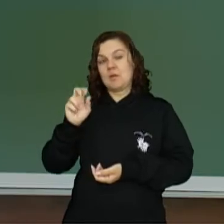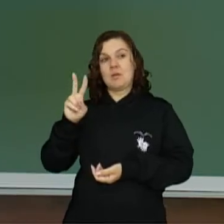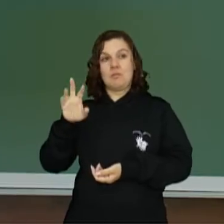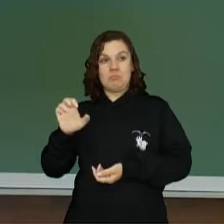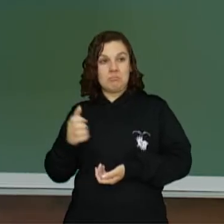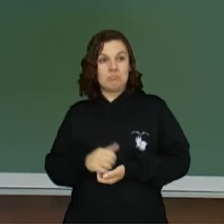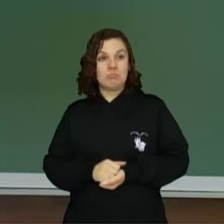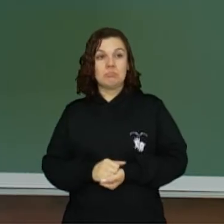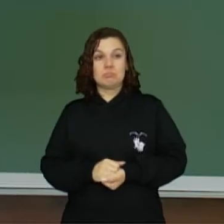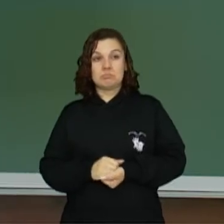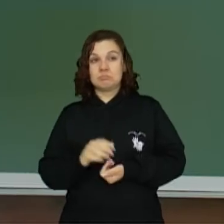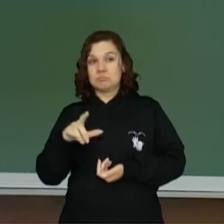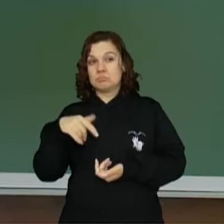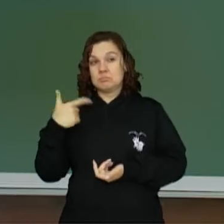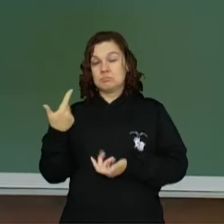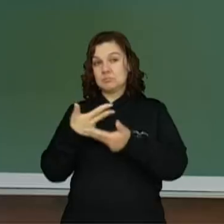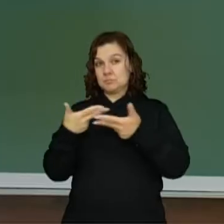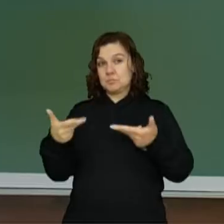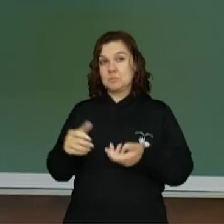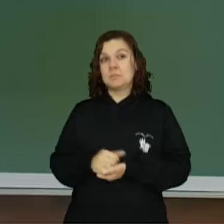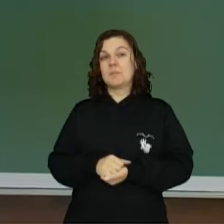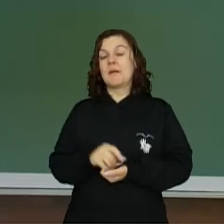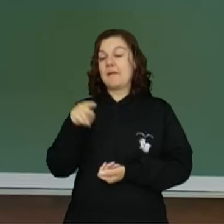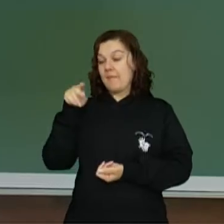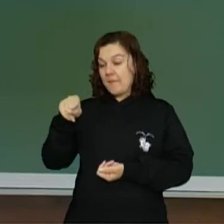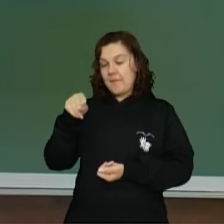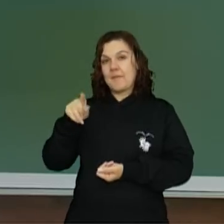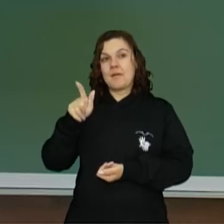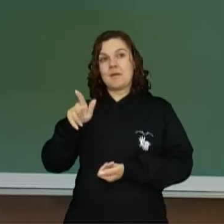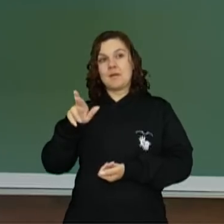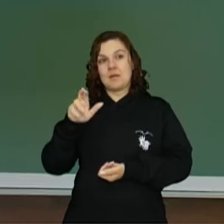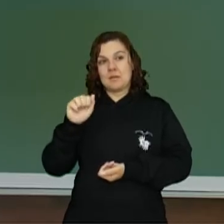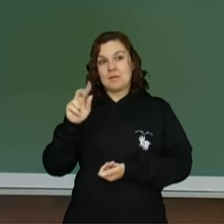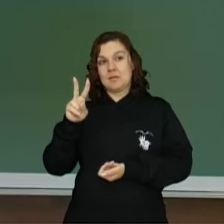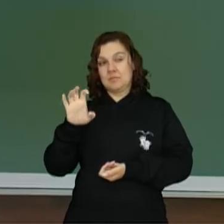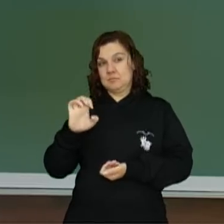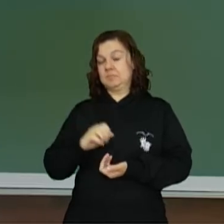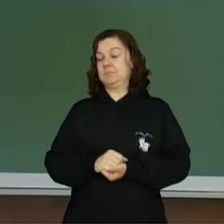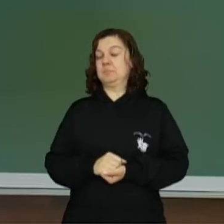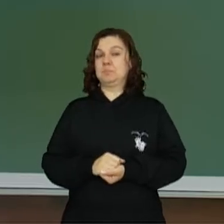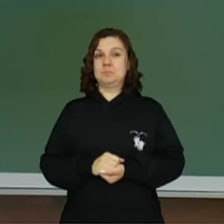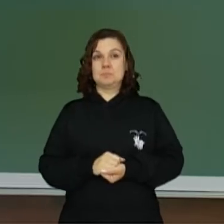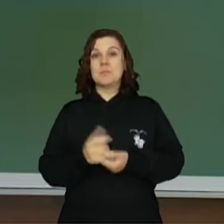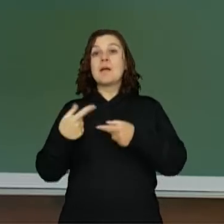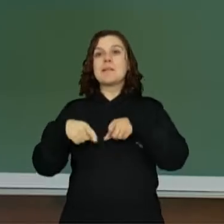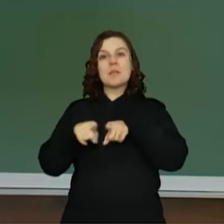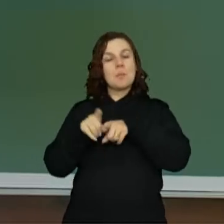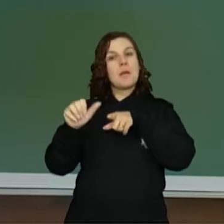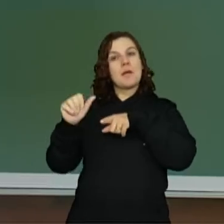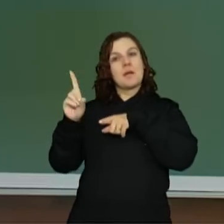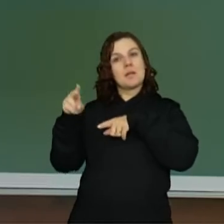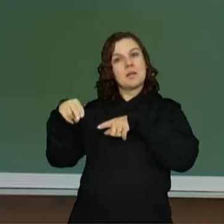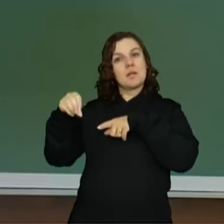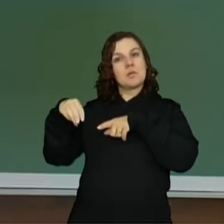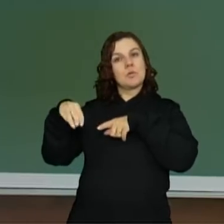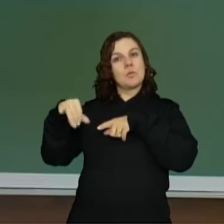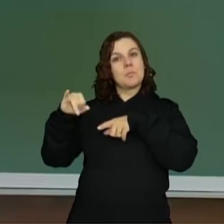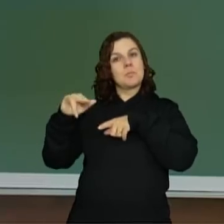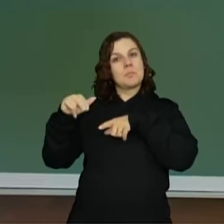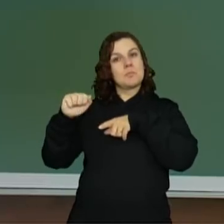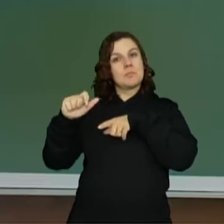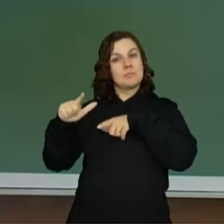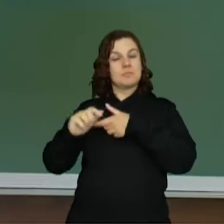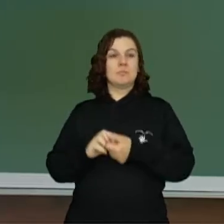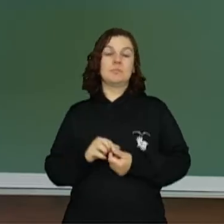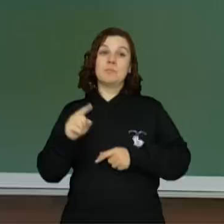defeito, outro nome aqui, mas foi colocado grave. Adjunto adenominal e